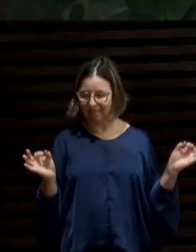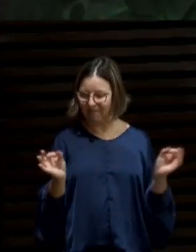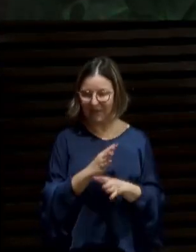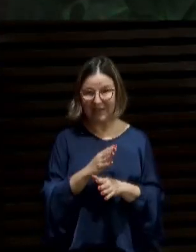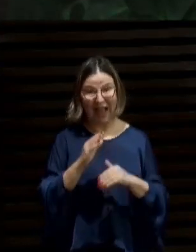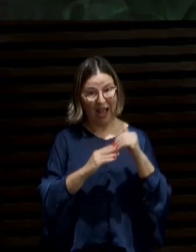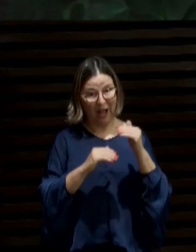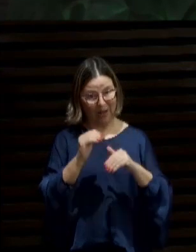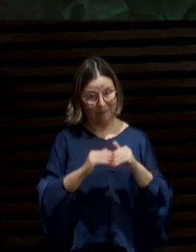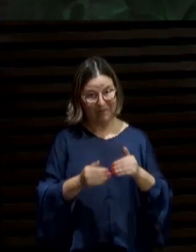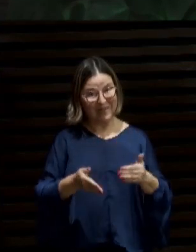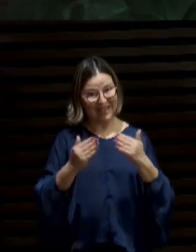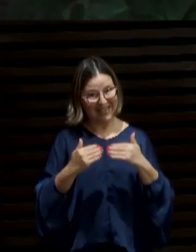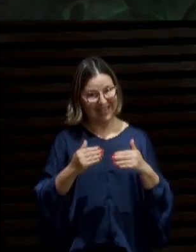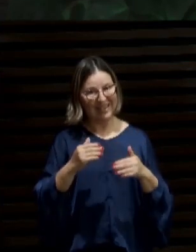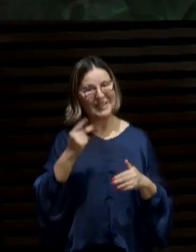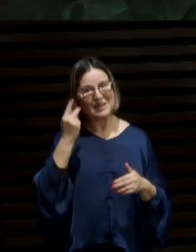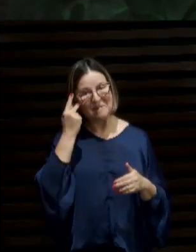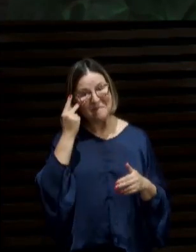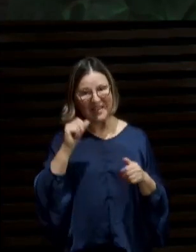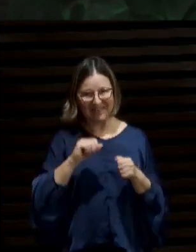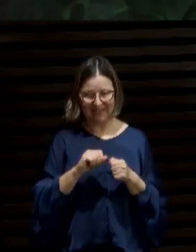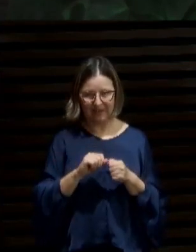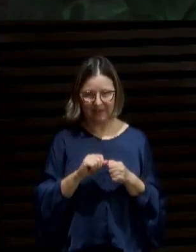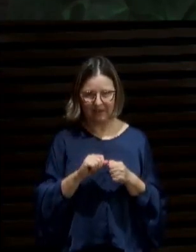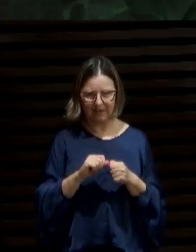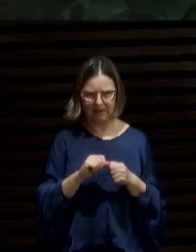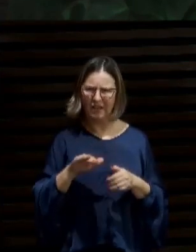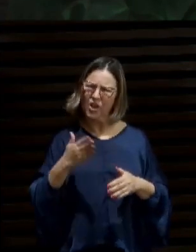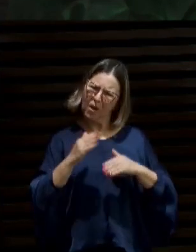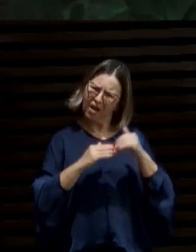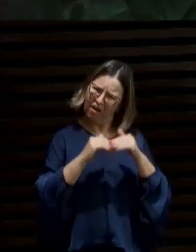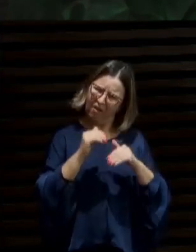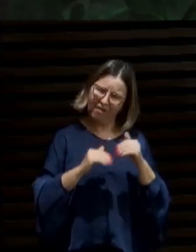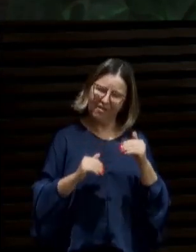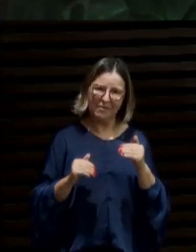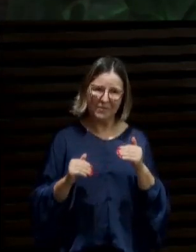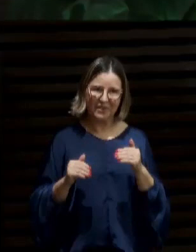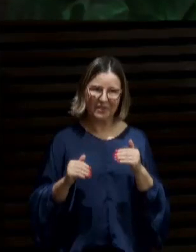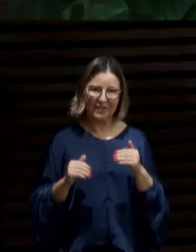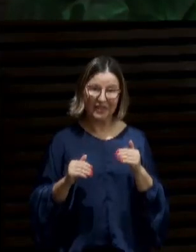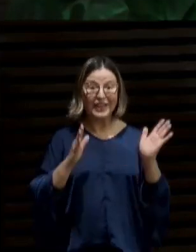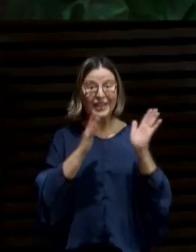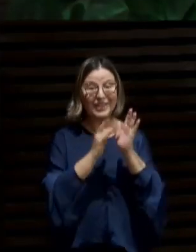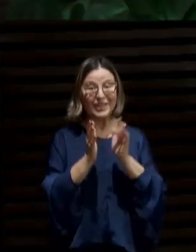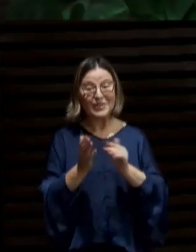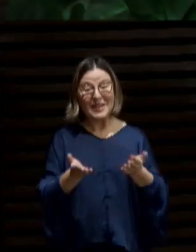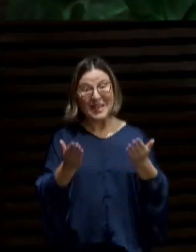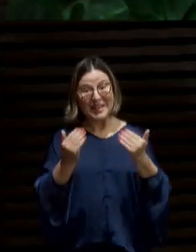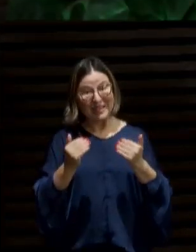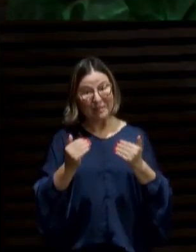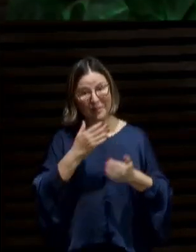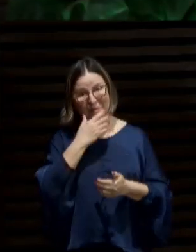que tu me deste para fazer. Qual é a obra que Ele recebeu do Pai